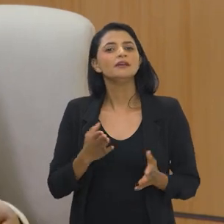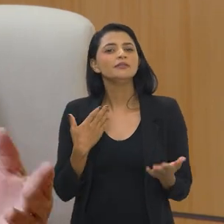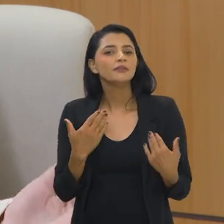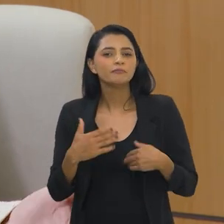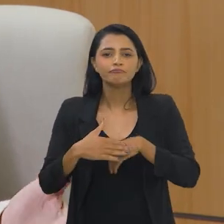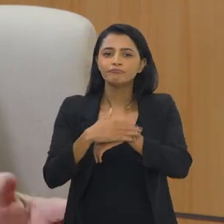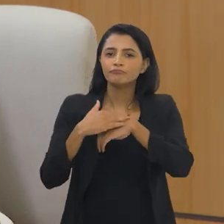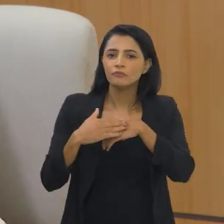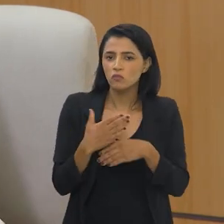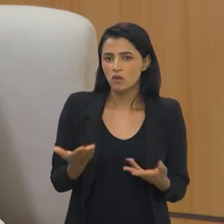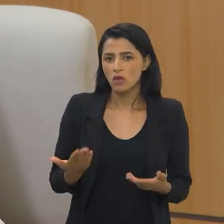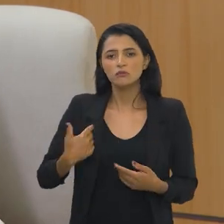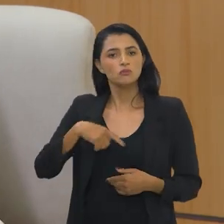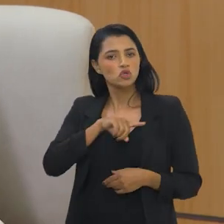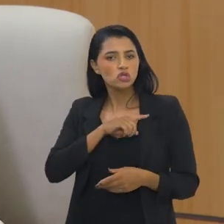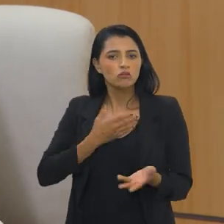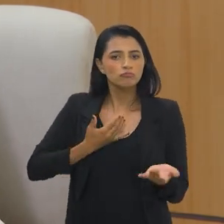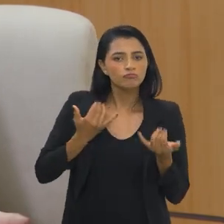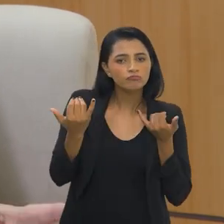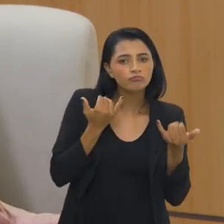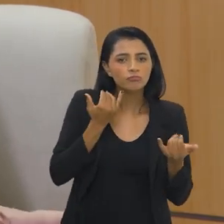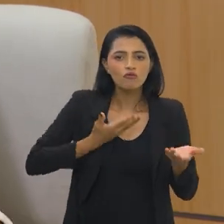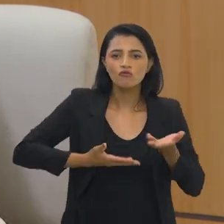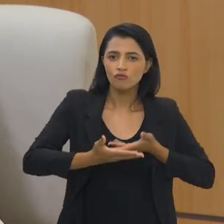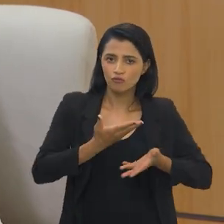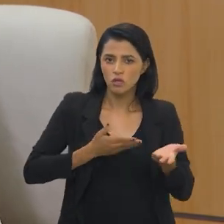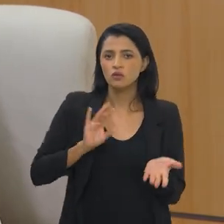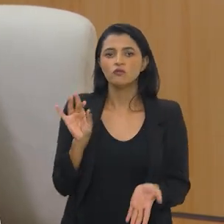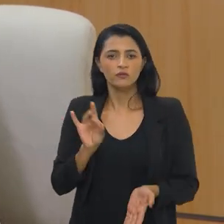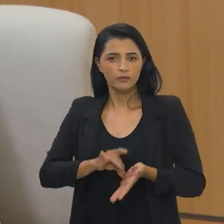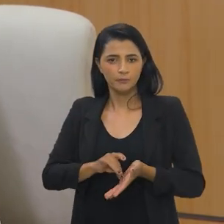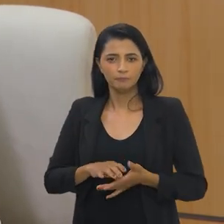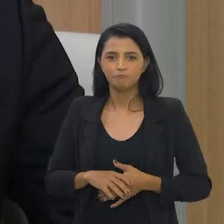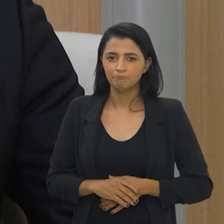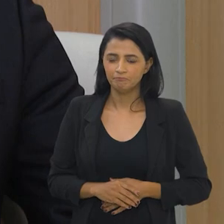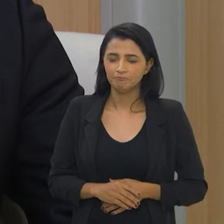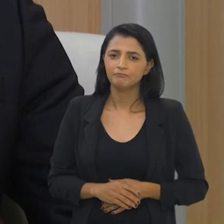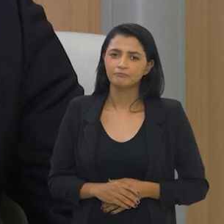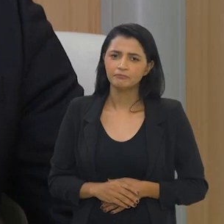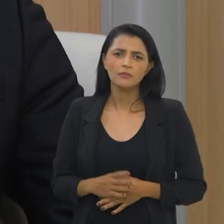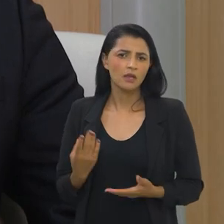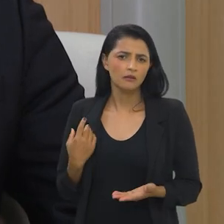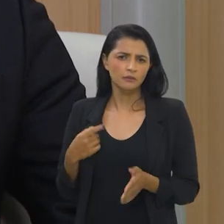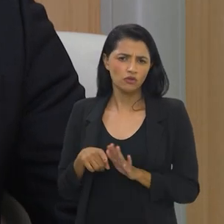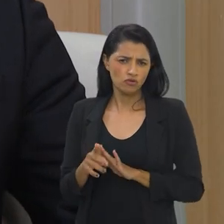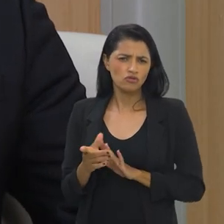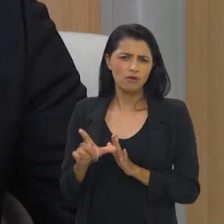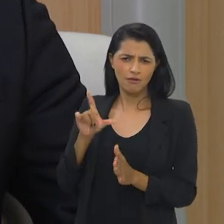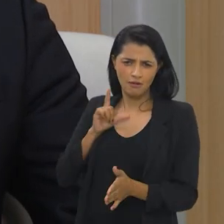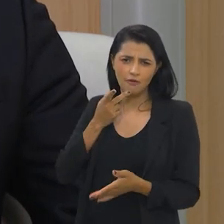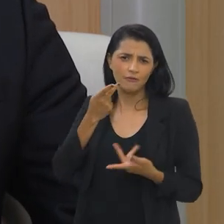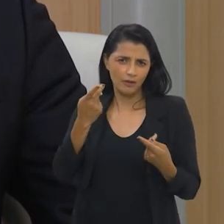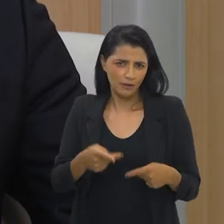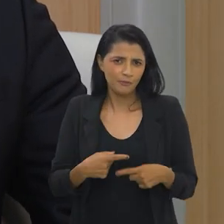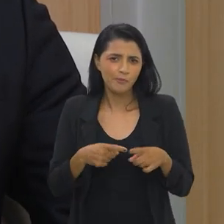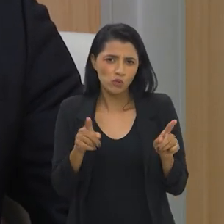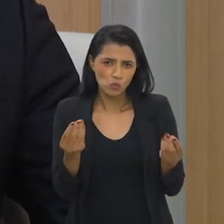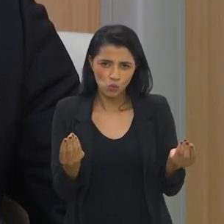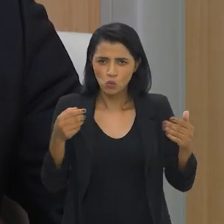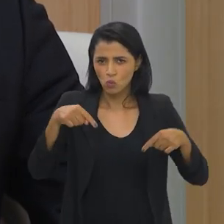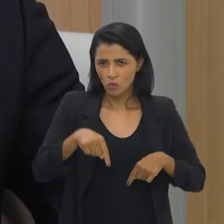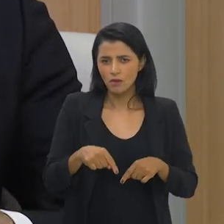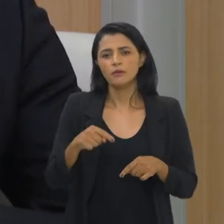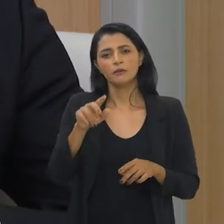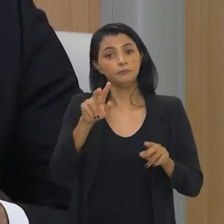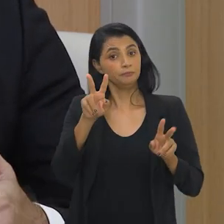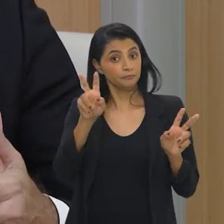nesse bate-papo né Para a gente trocar informações efetivamente como nós falamos aqui na abertura do Brasil